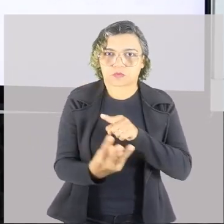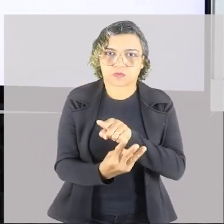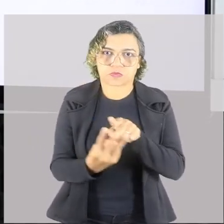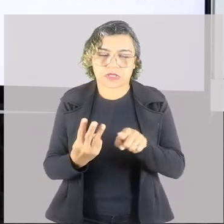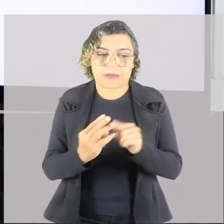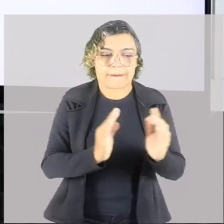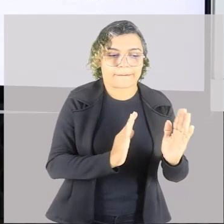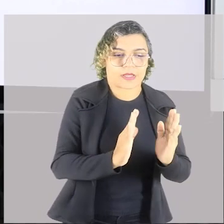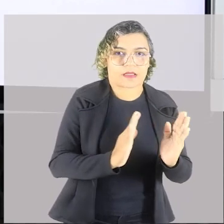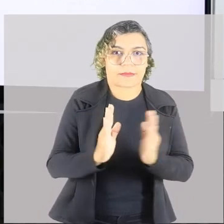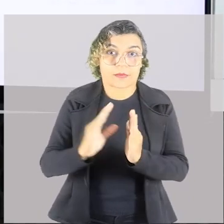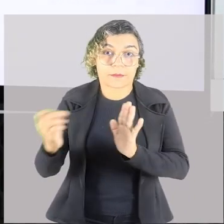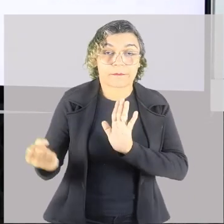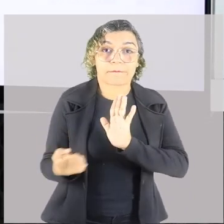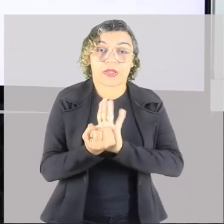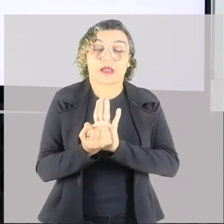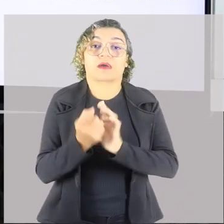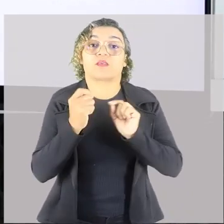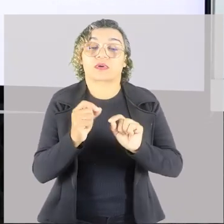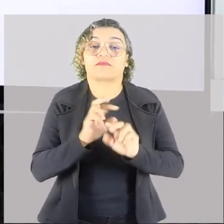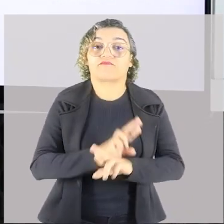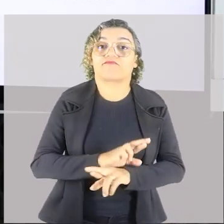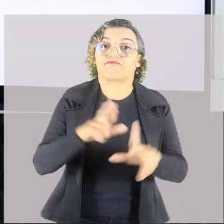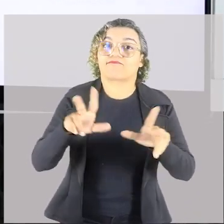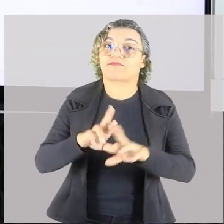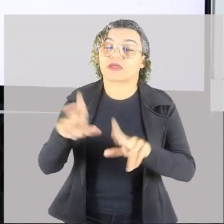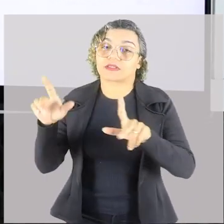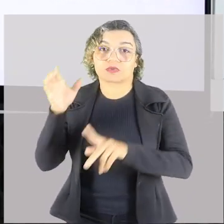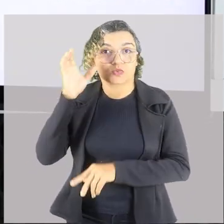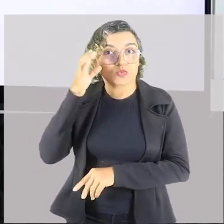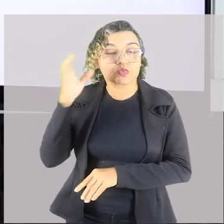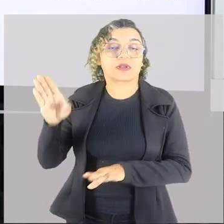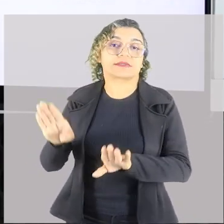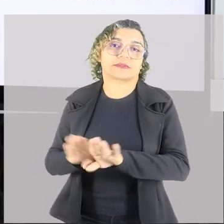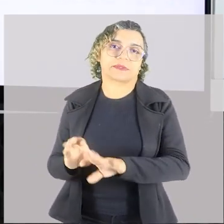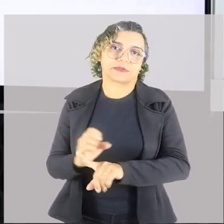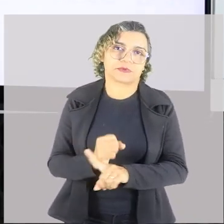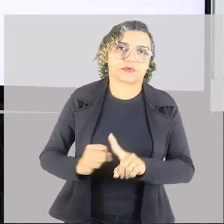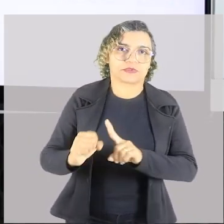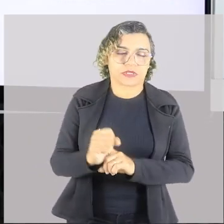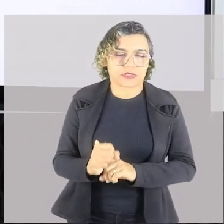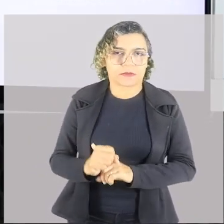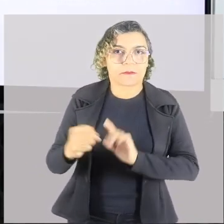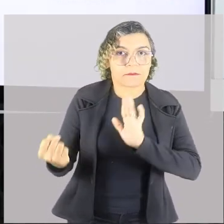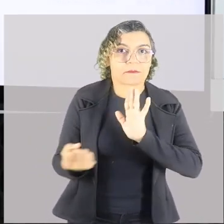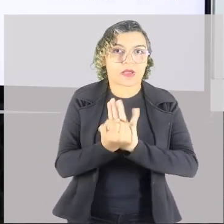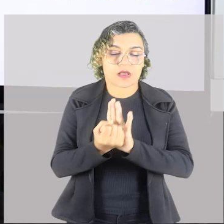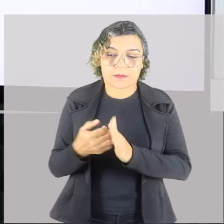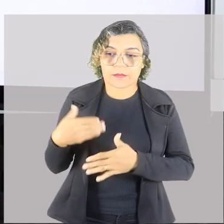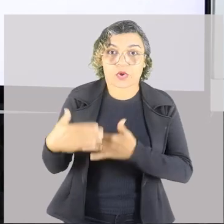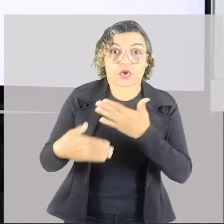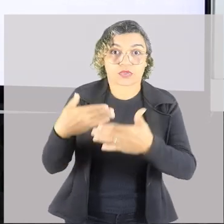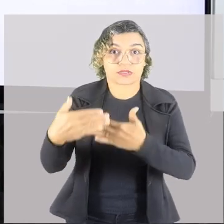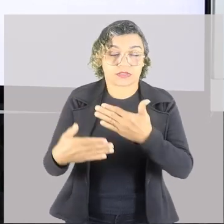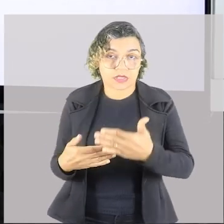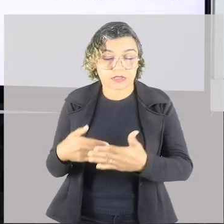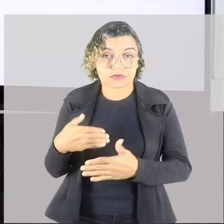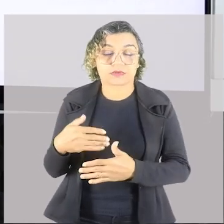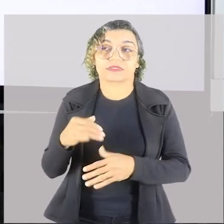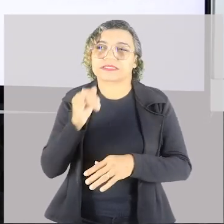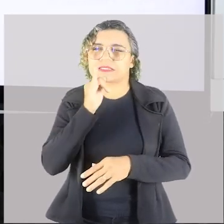ali que marcam diferenças culturais e sociais, que marcam também um processo de